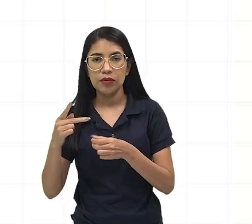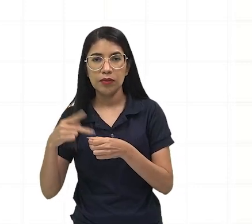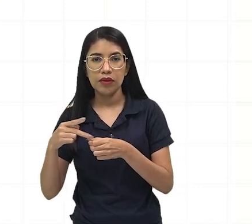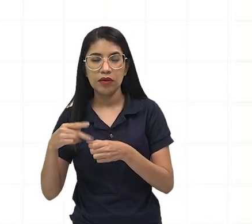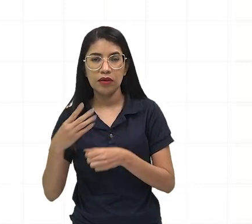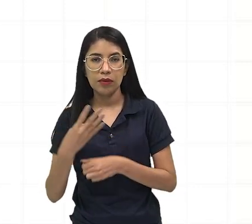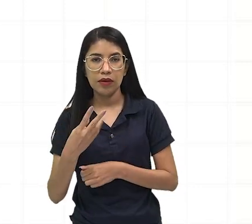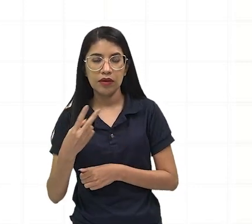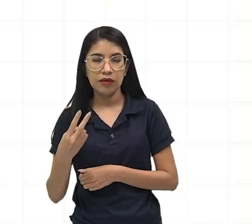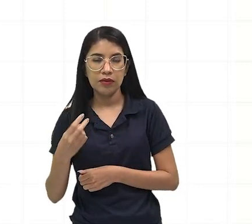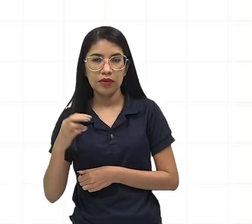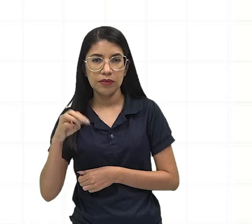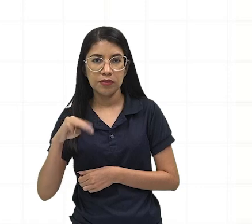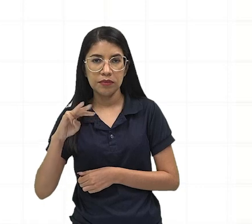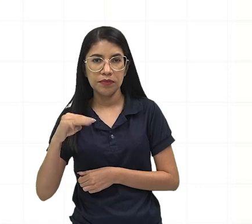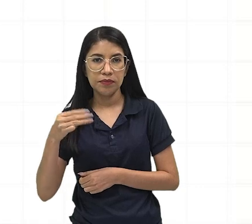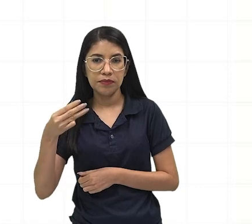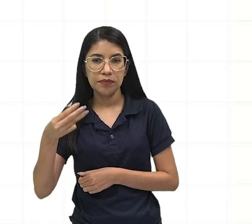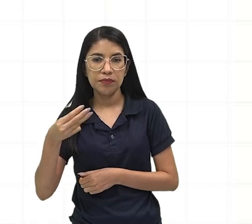metros cúbicos.